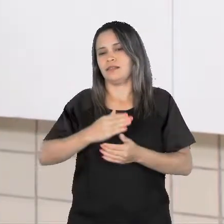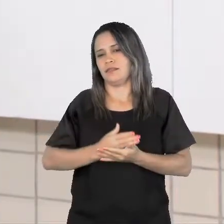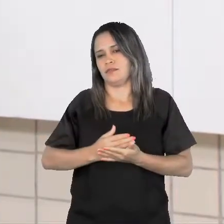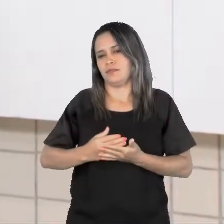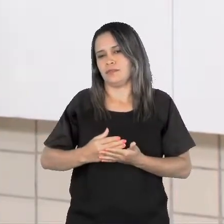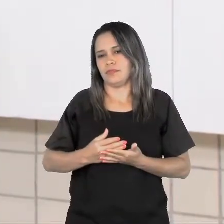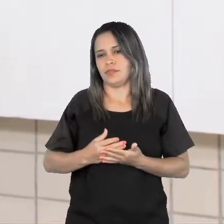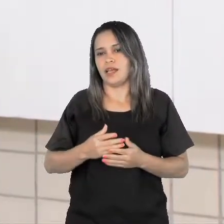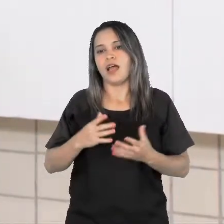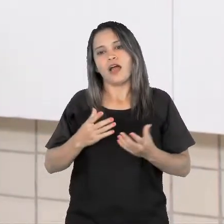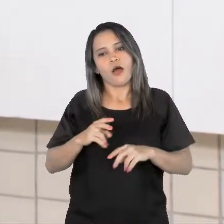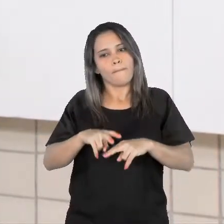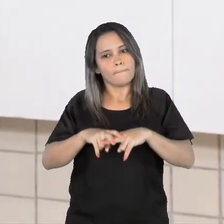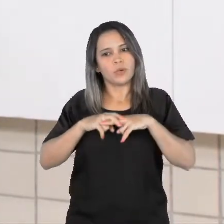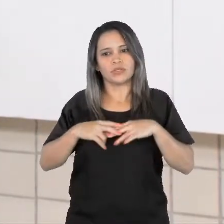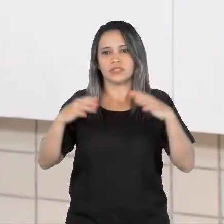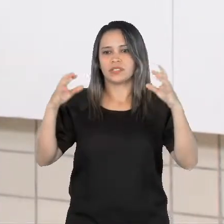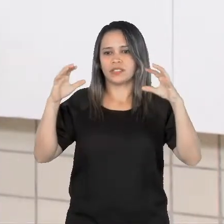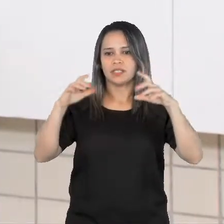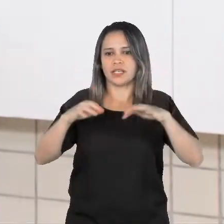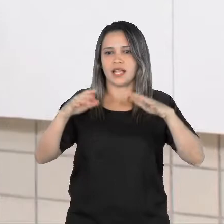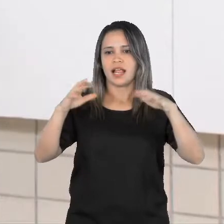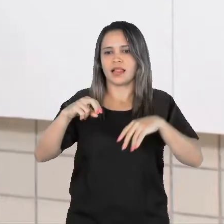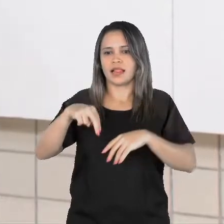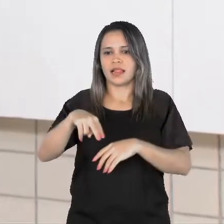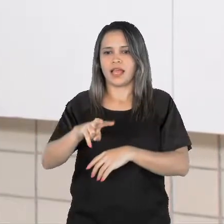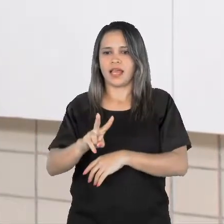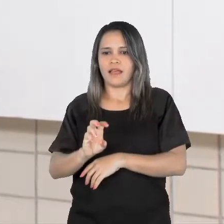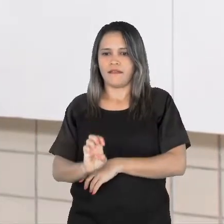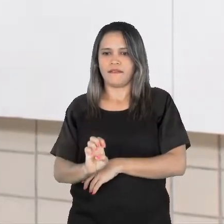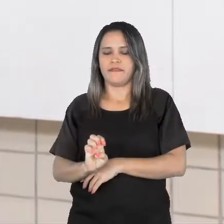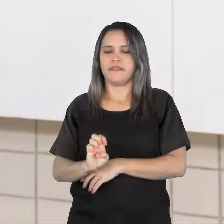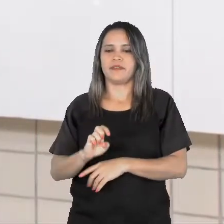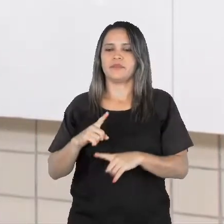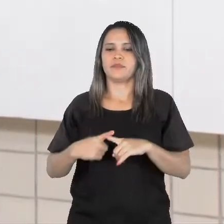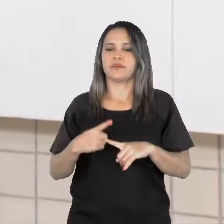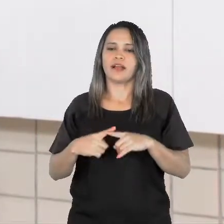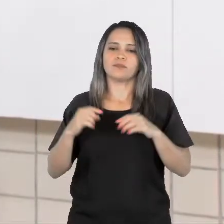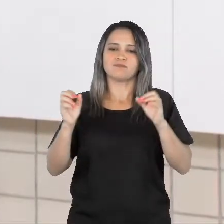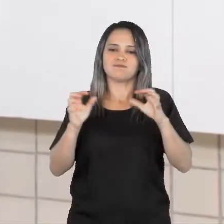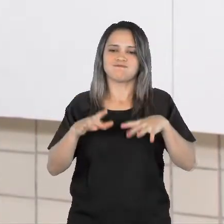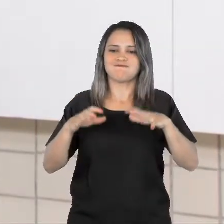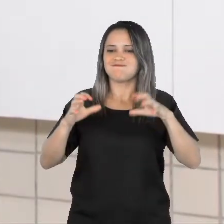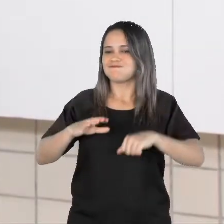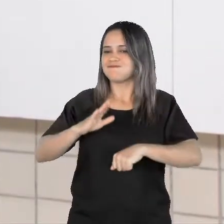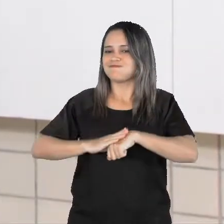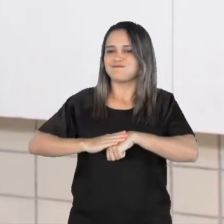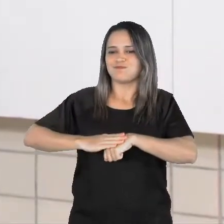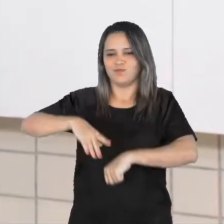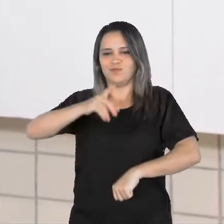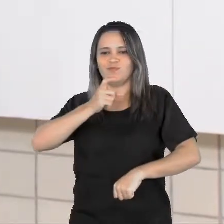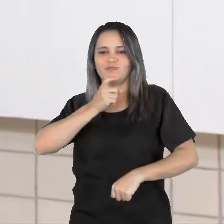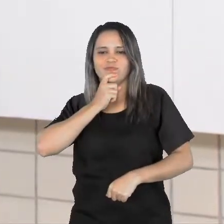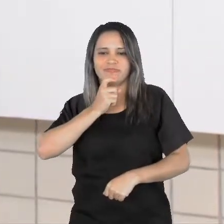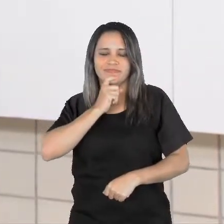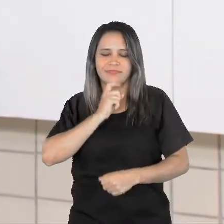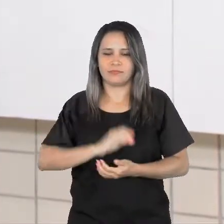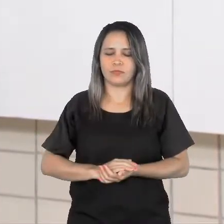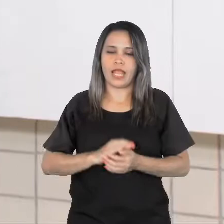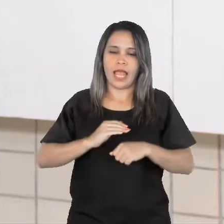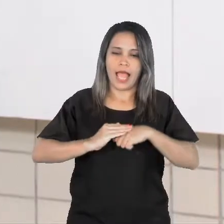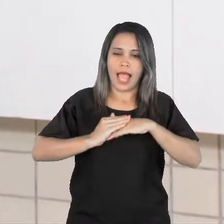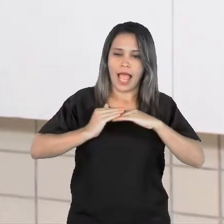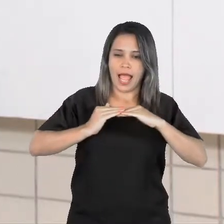neva. São flocos de gelo, né? Porque está muito frio. Então, olha só, acima